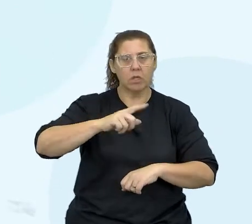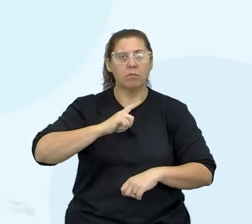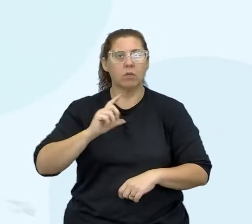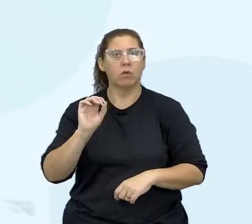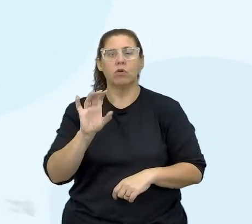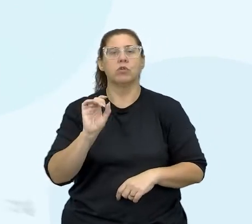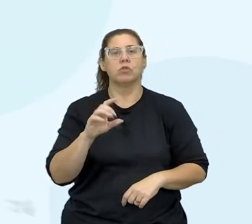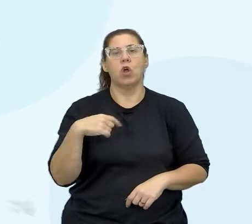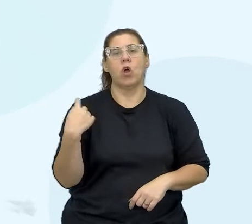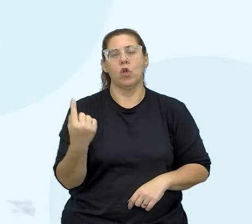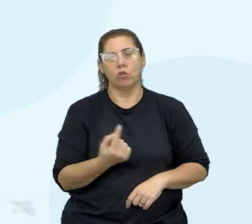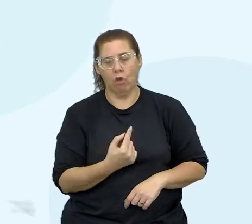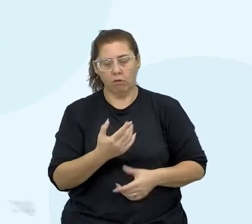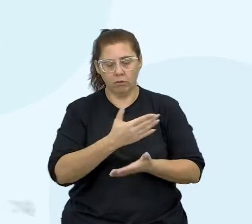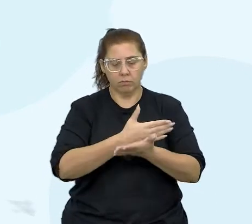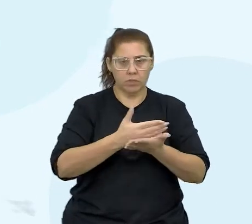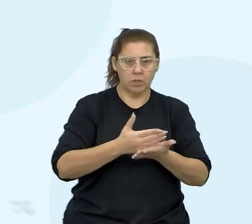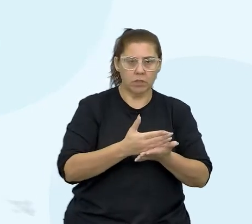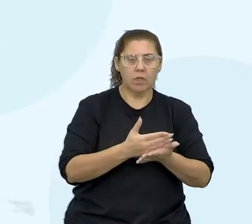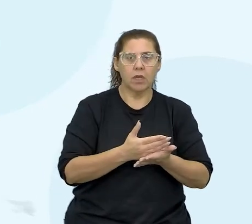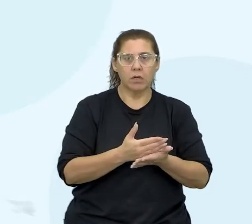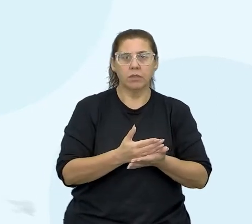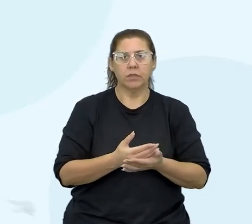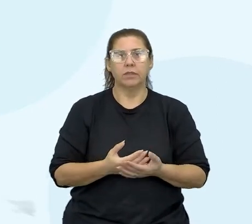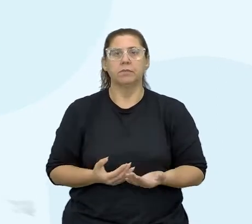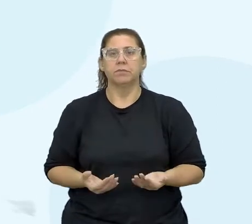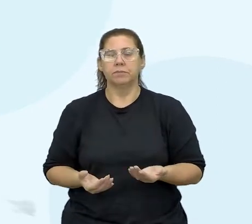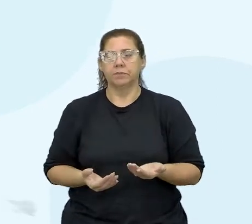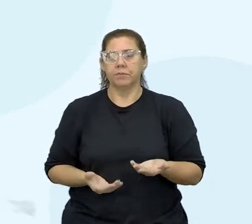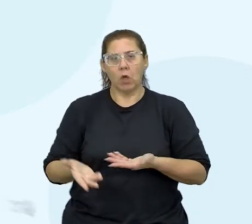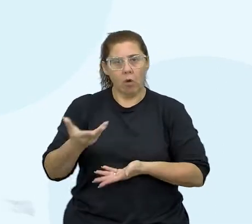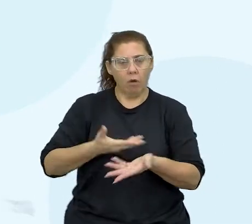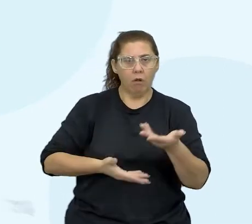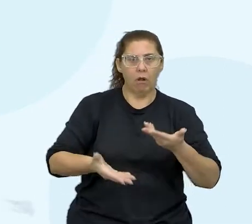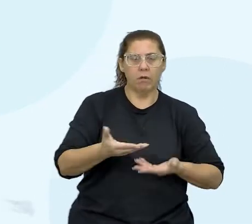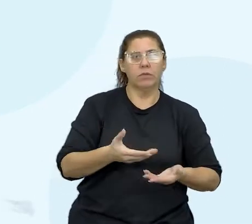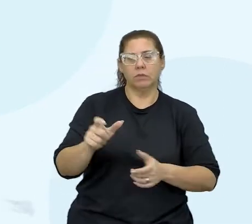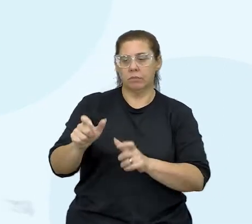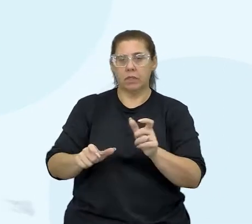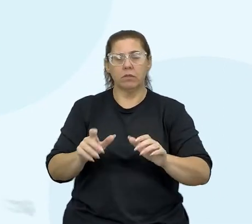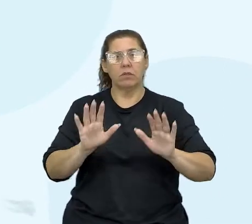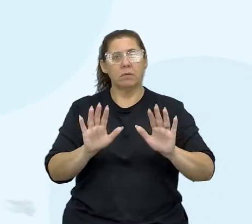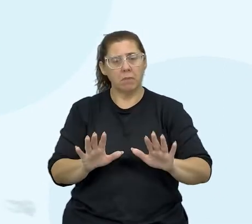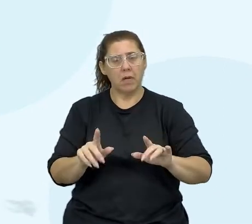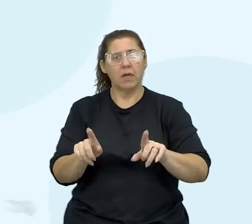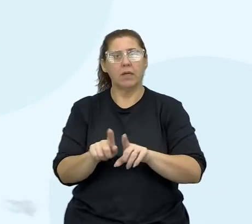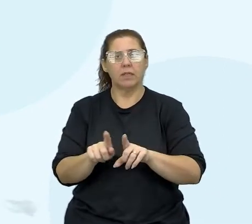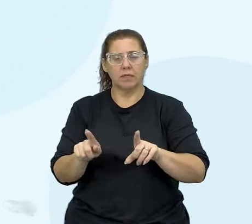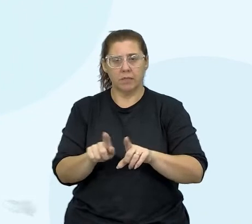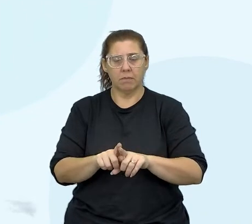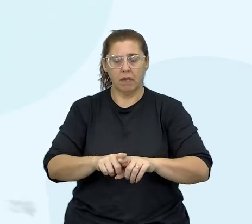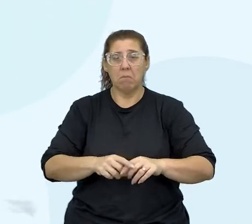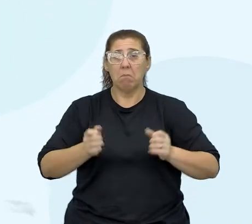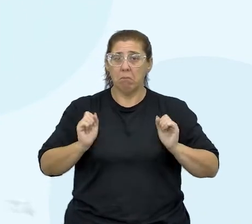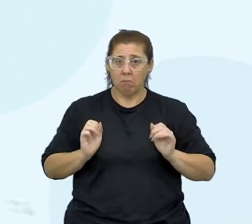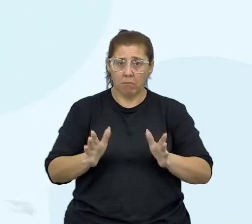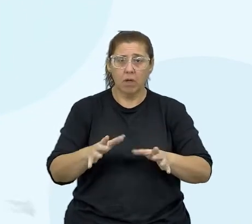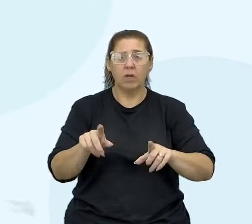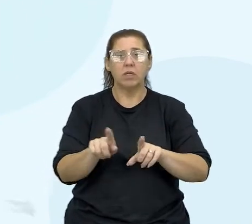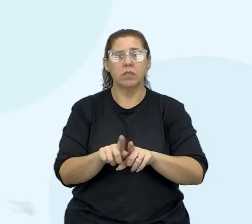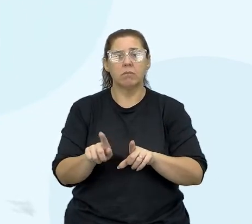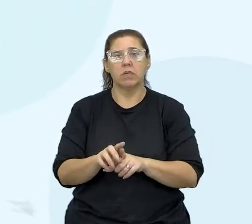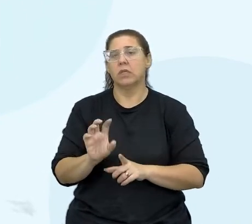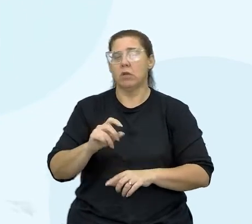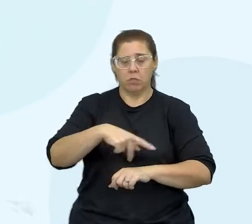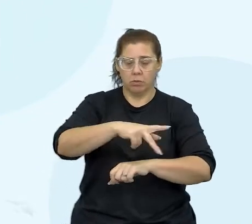não só nós entramos nesse processo de colaboração e de coletivo enquanto pessoas, mas enquanto até nações. Então, tipo, não